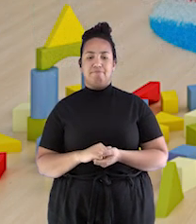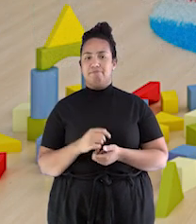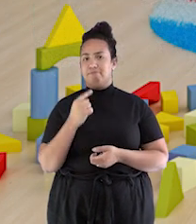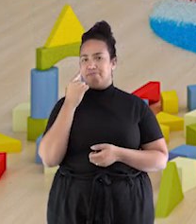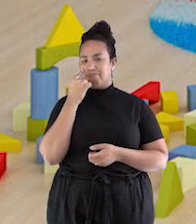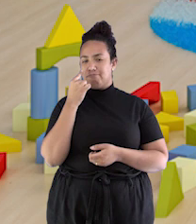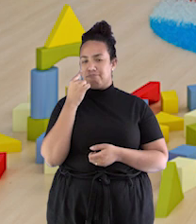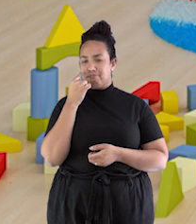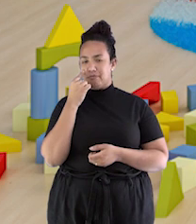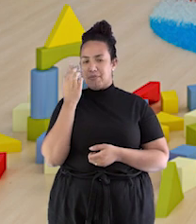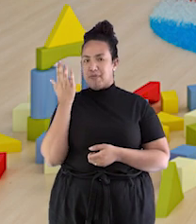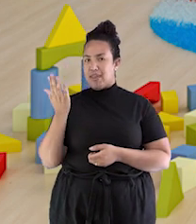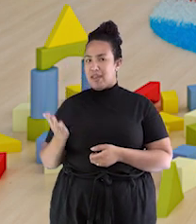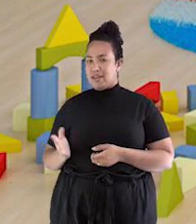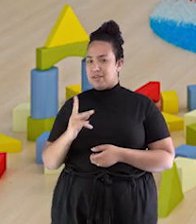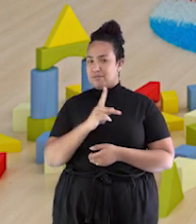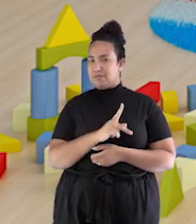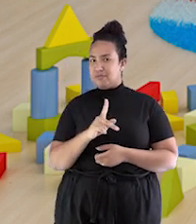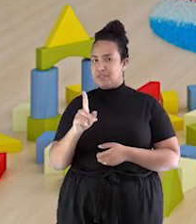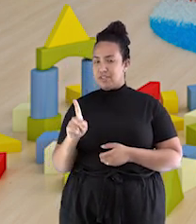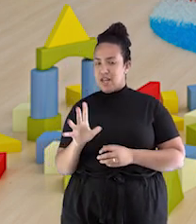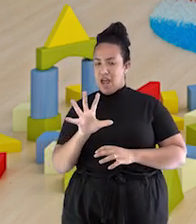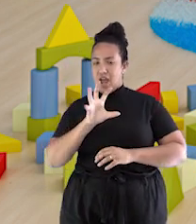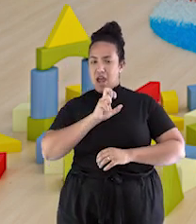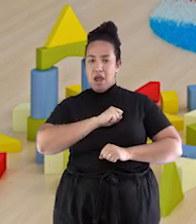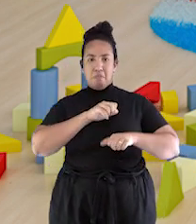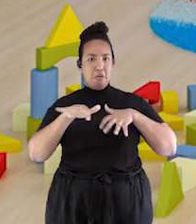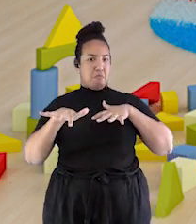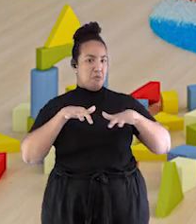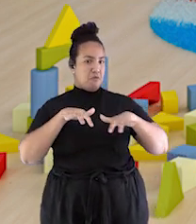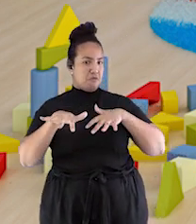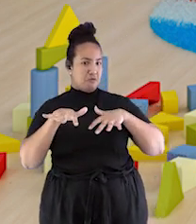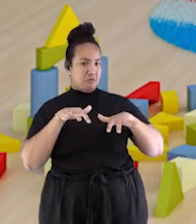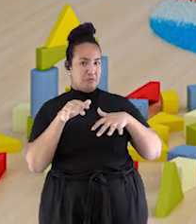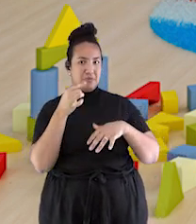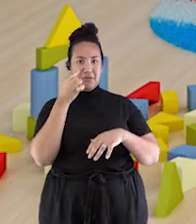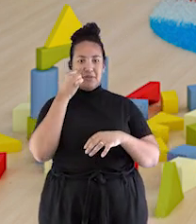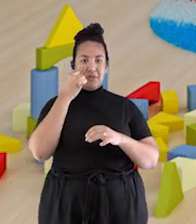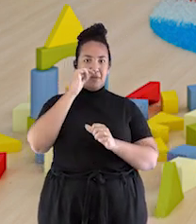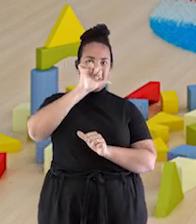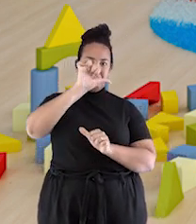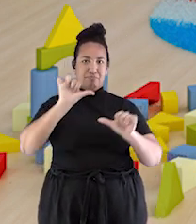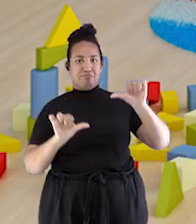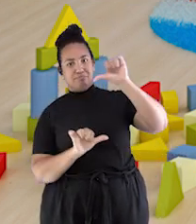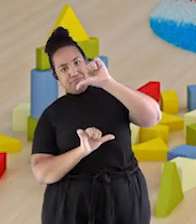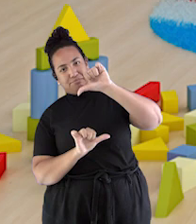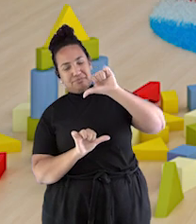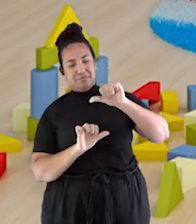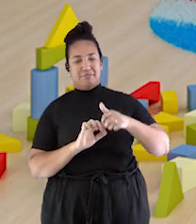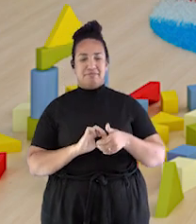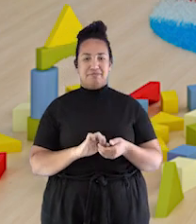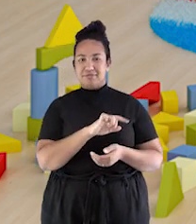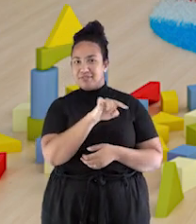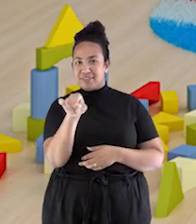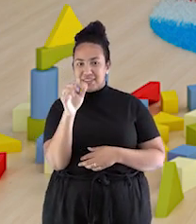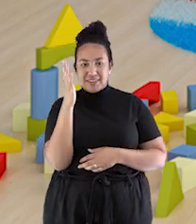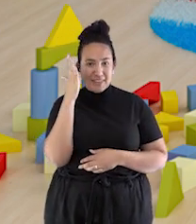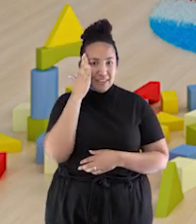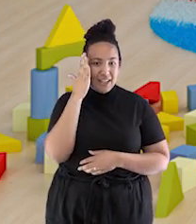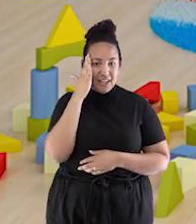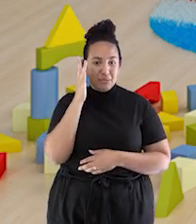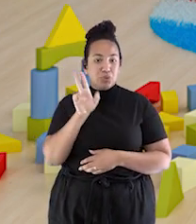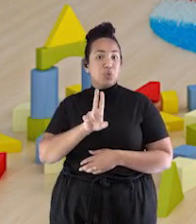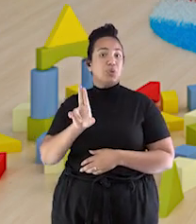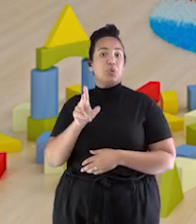Essa professora adora brincar com os movimentos. Inclusive, ó, tá até de cabeça pra baixo. Estão conseguindo